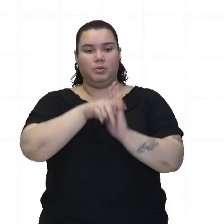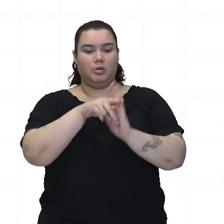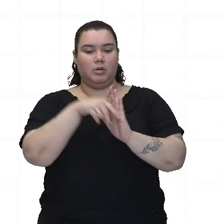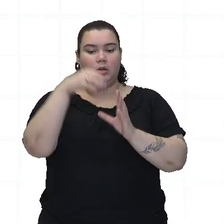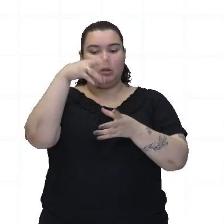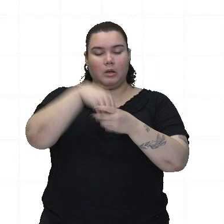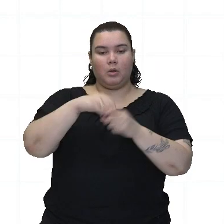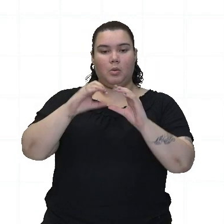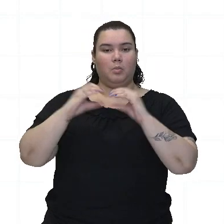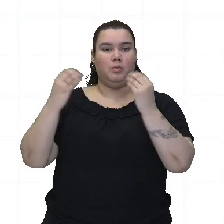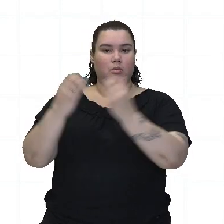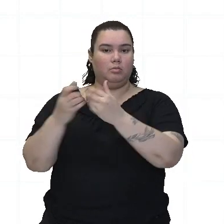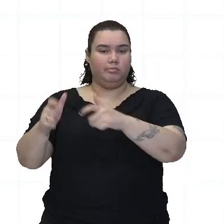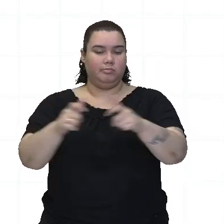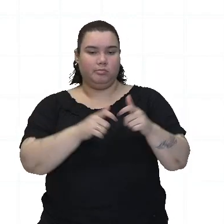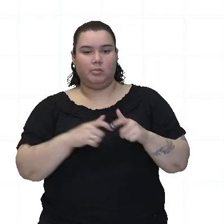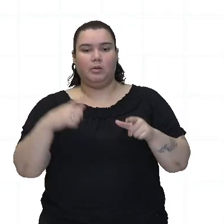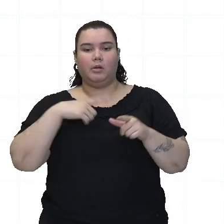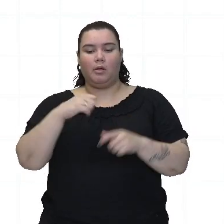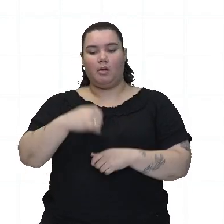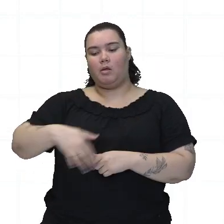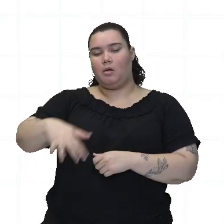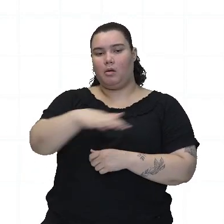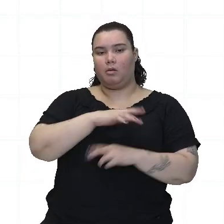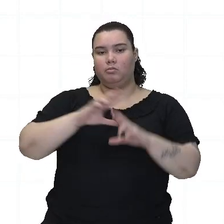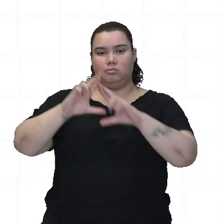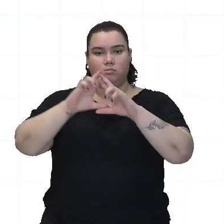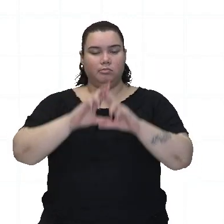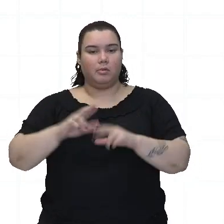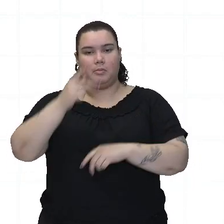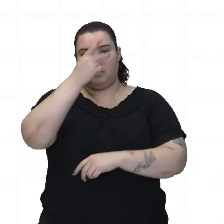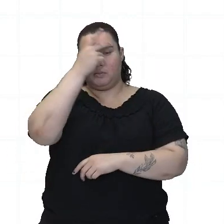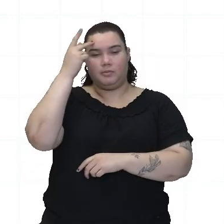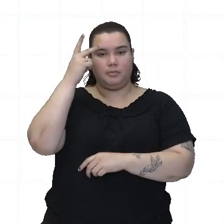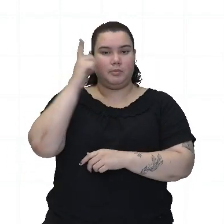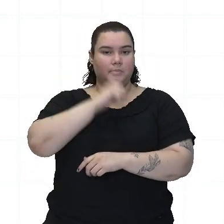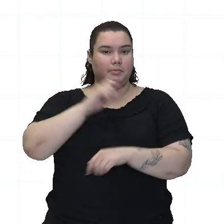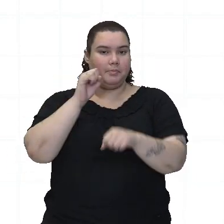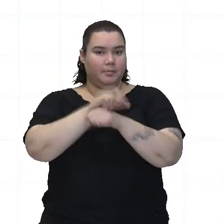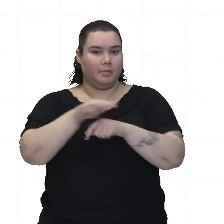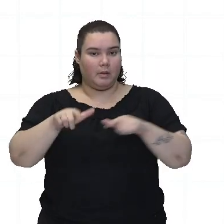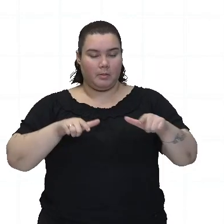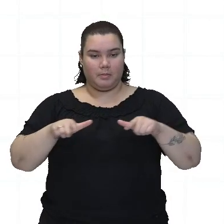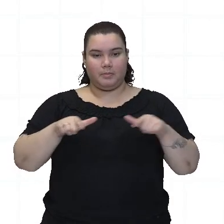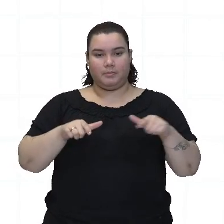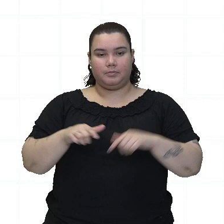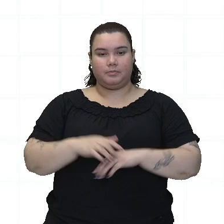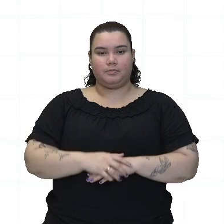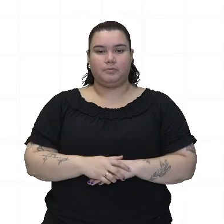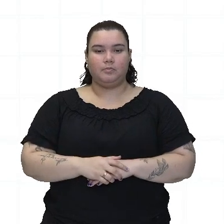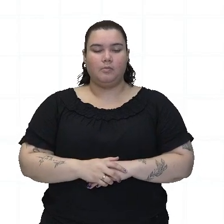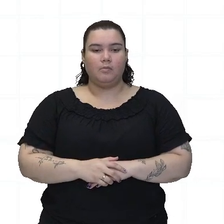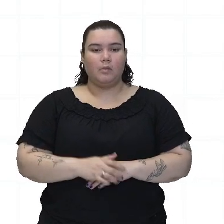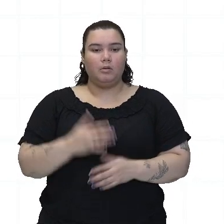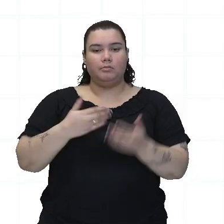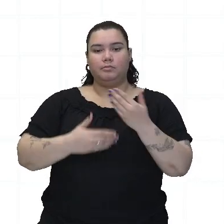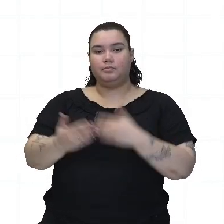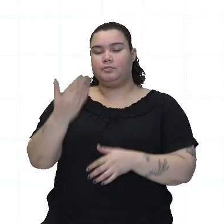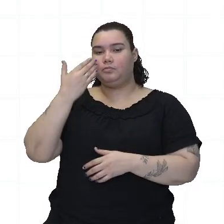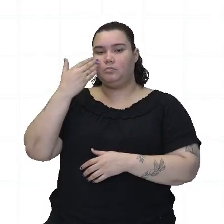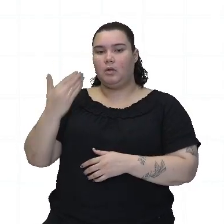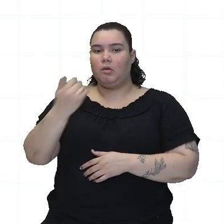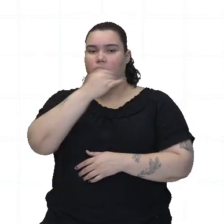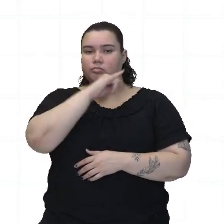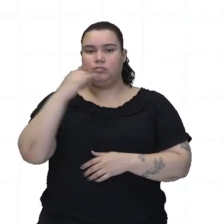também gerem empregos também na área da reciclagem para as pessoas. Continuando, nós temos aí energias renováveis e